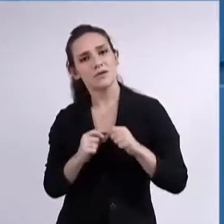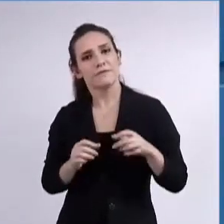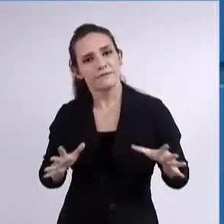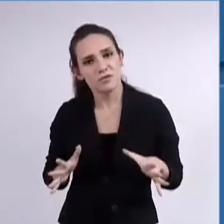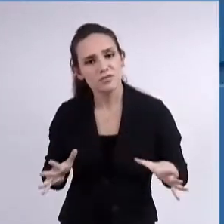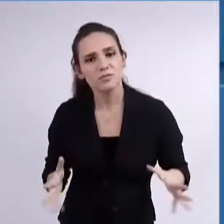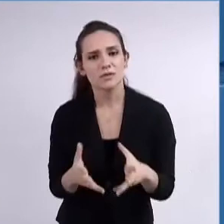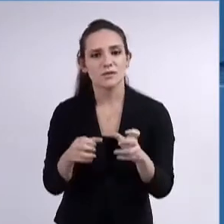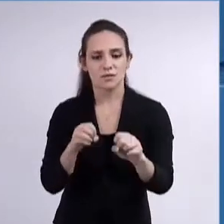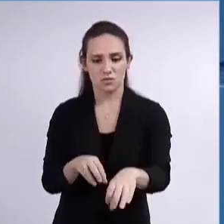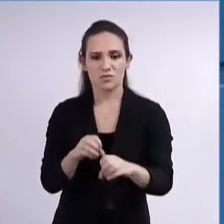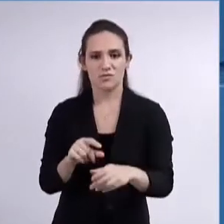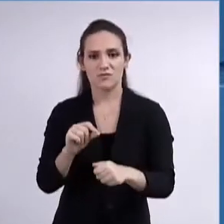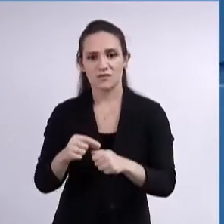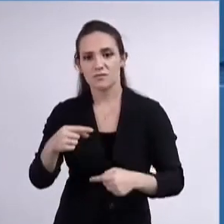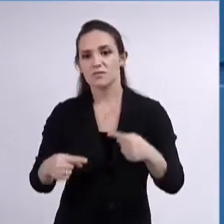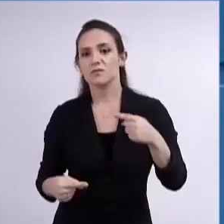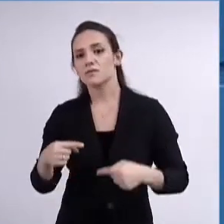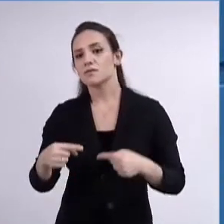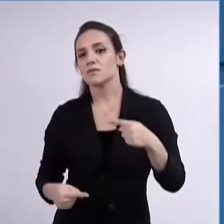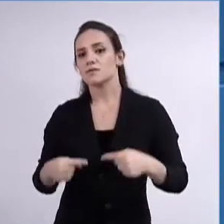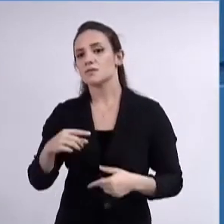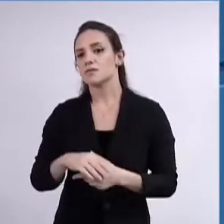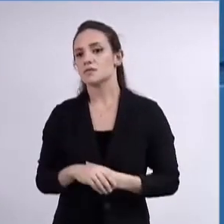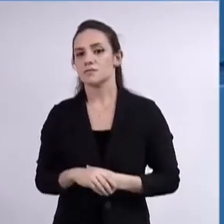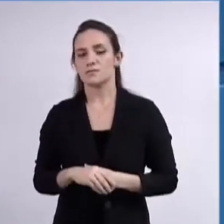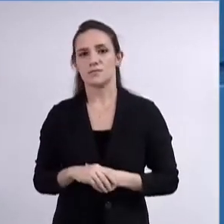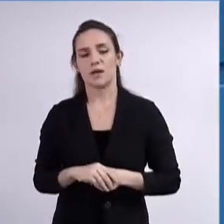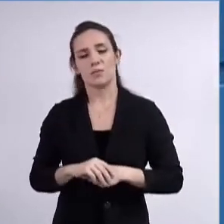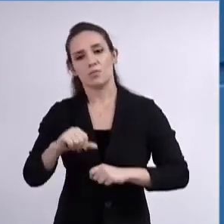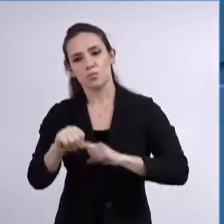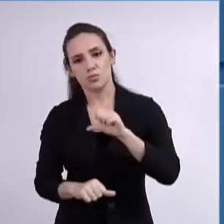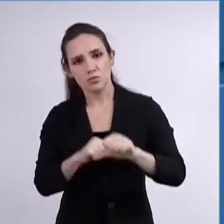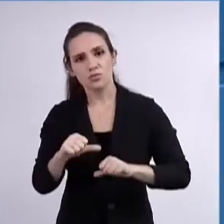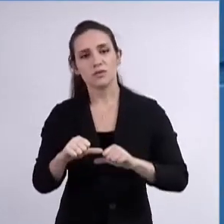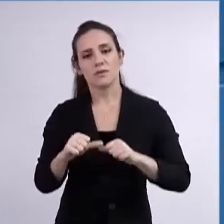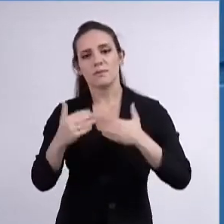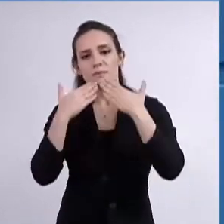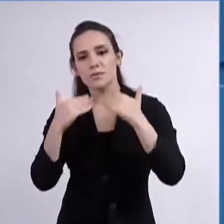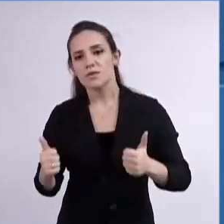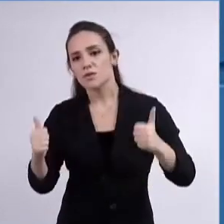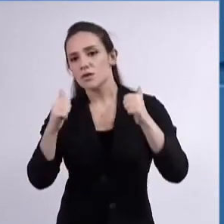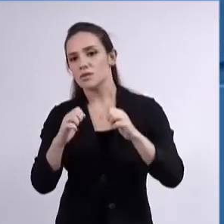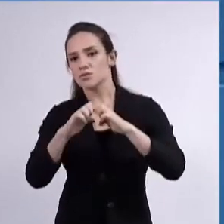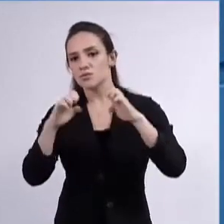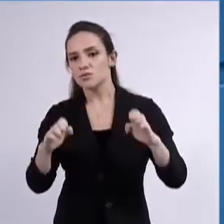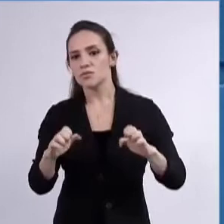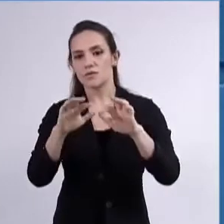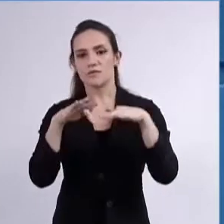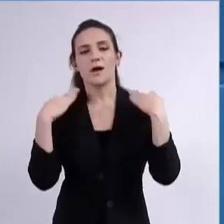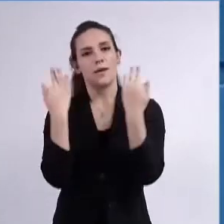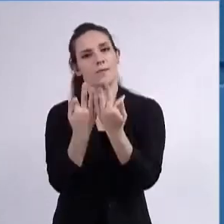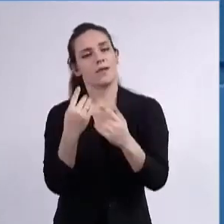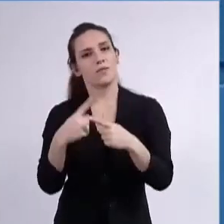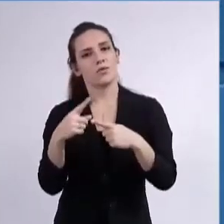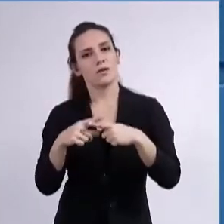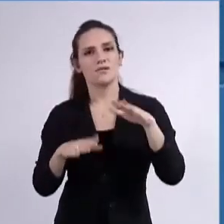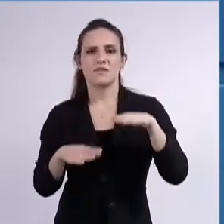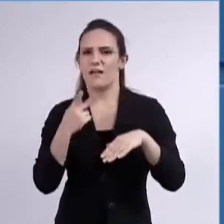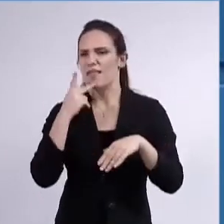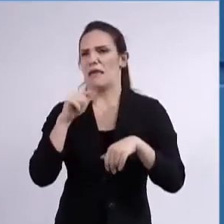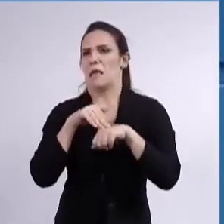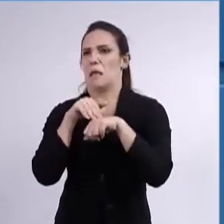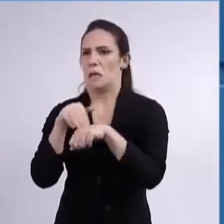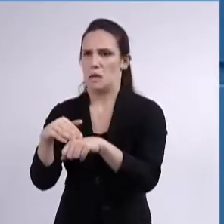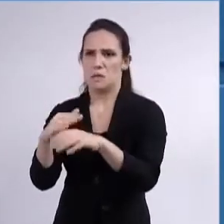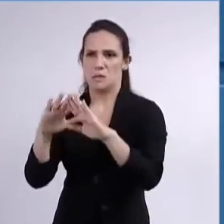a gente fazer o debate para que a gente possa ter uma reestruturação da família, porque às vezes a gente traz muito para a